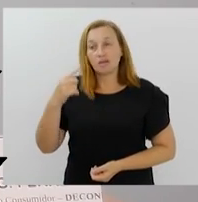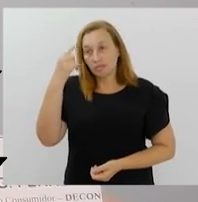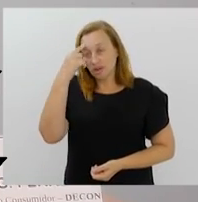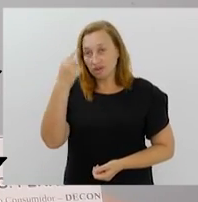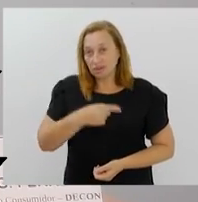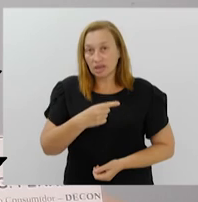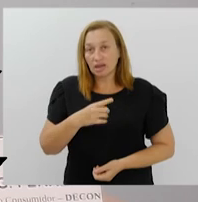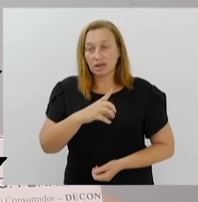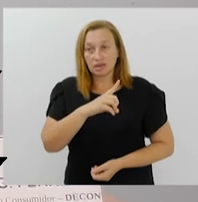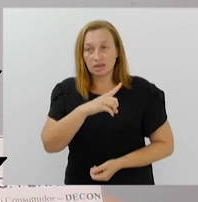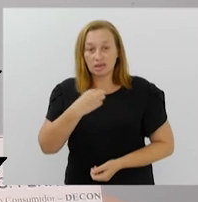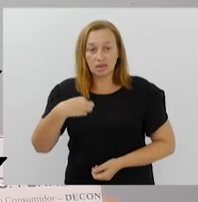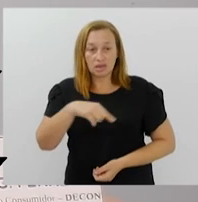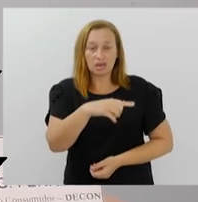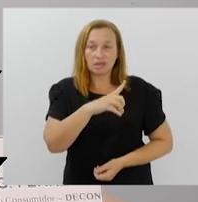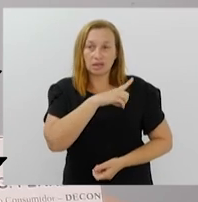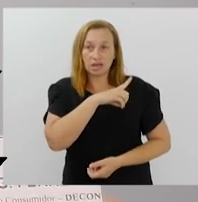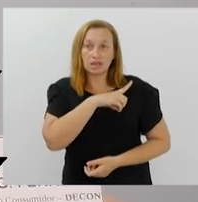explicações sobre